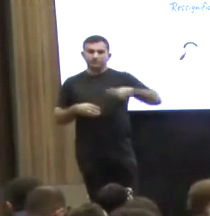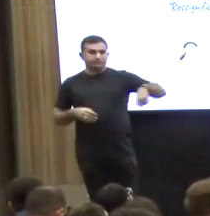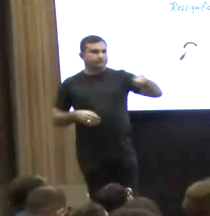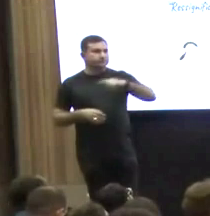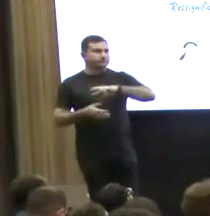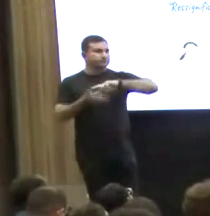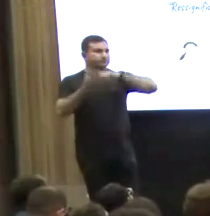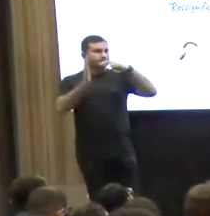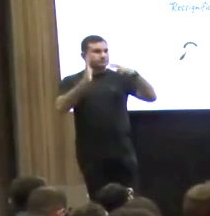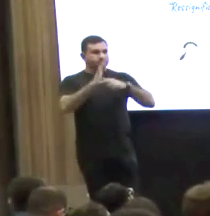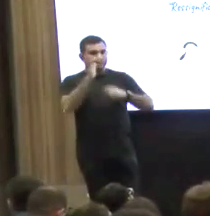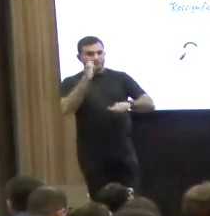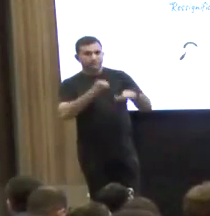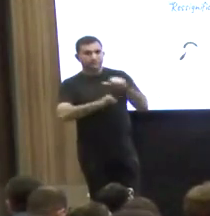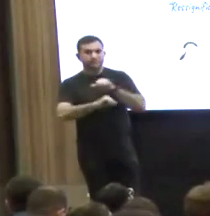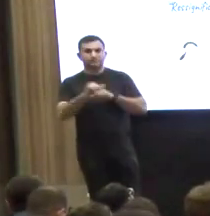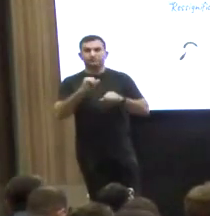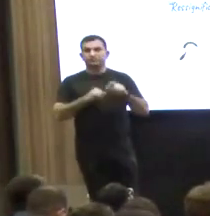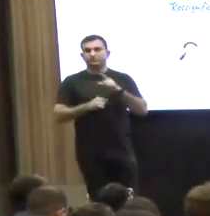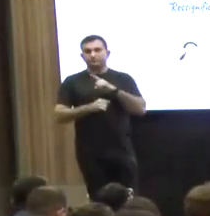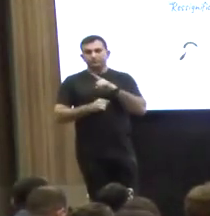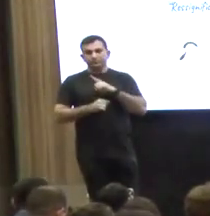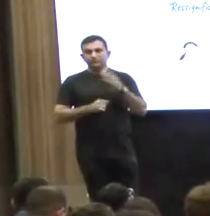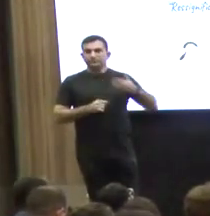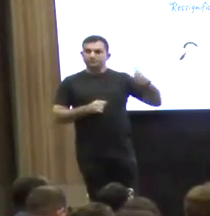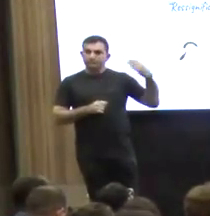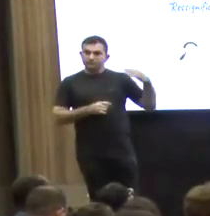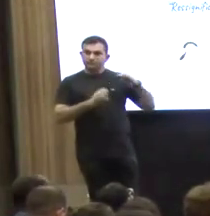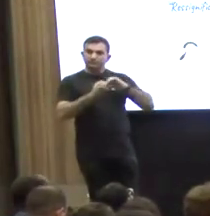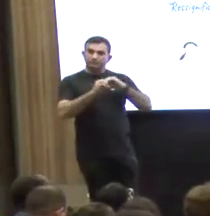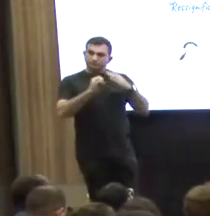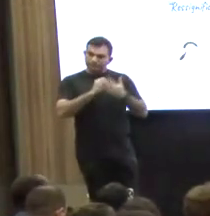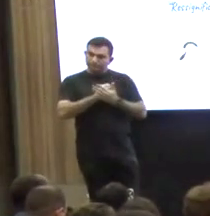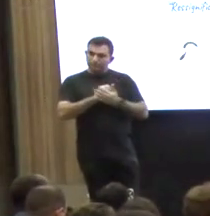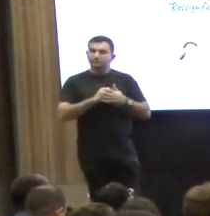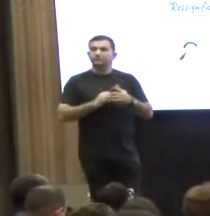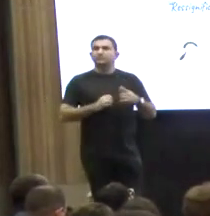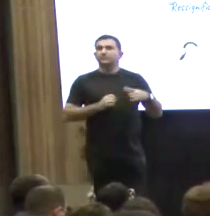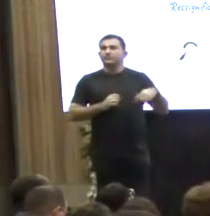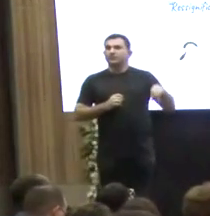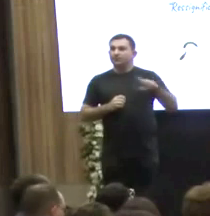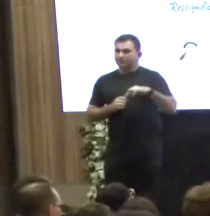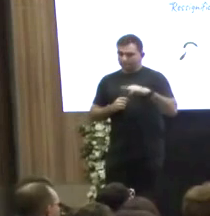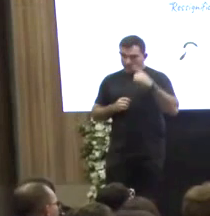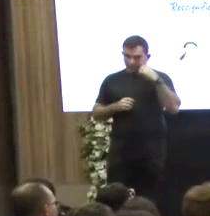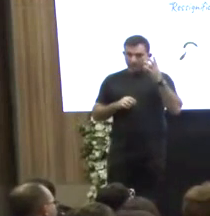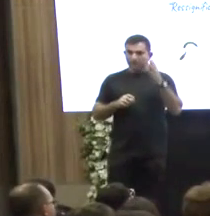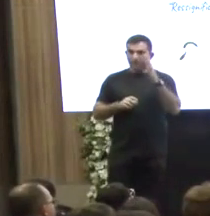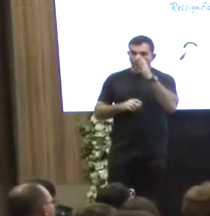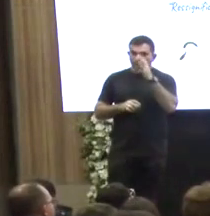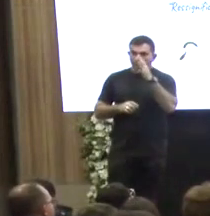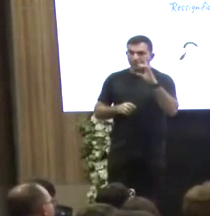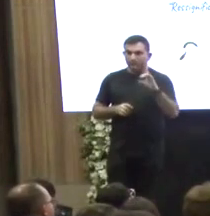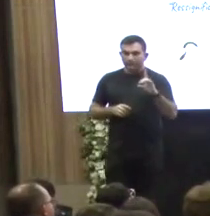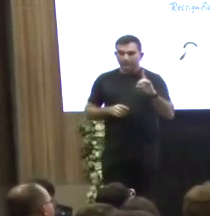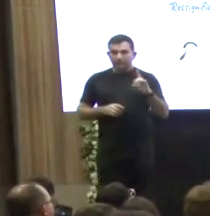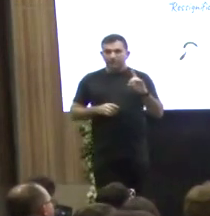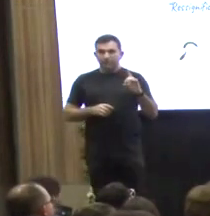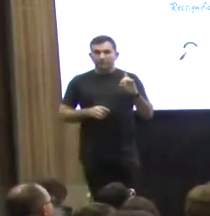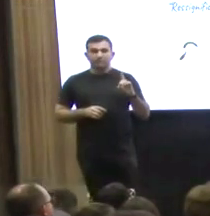discutir isso no coletivo. Hoje aqui está as professoras da Zona Rural de Pureza,